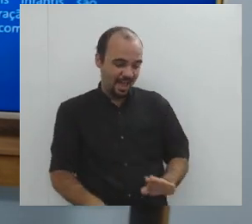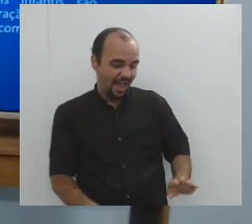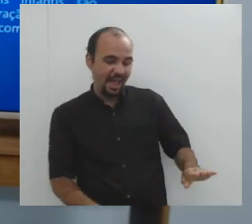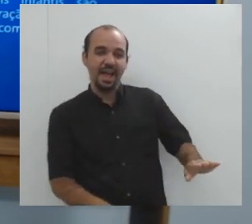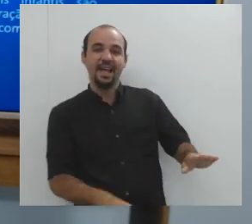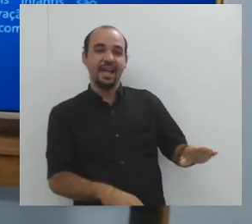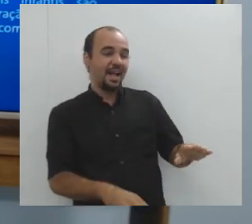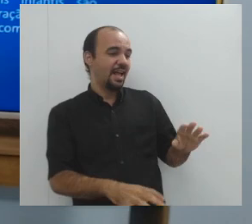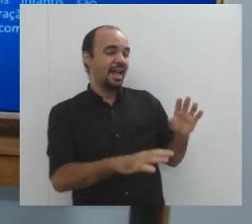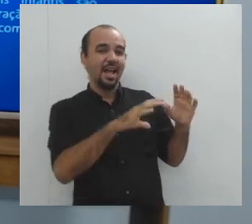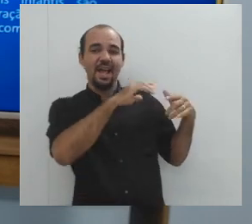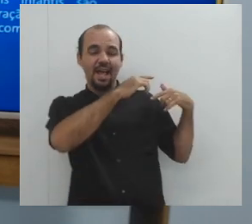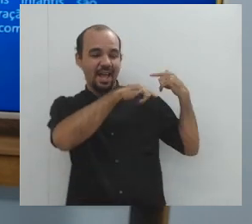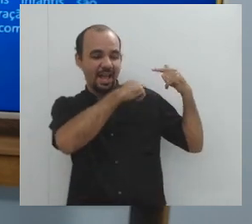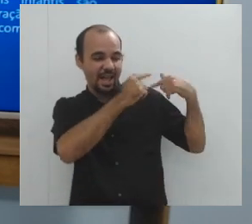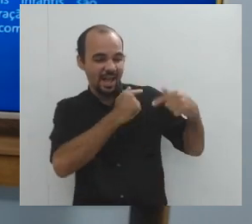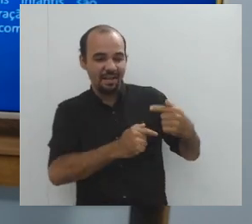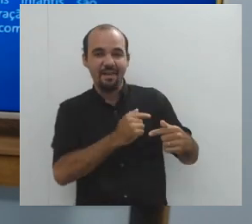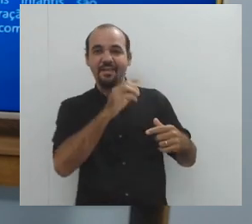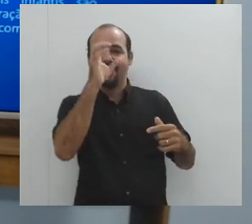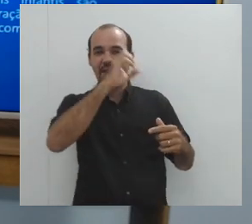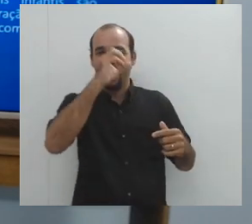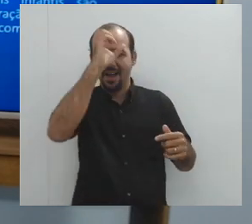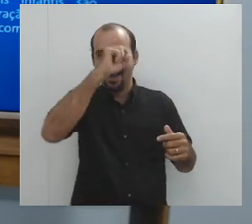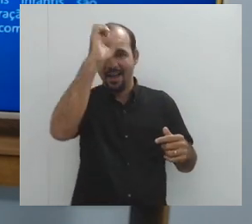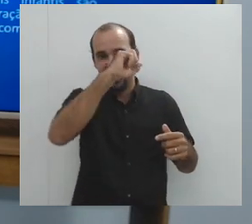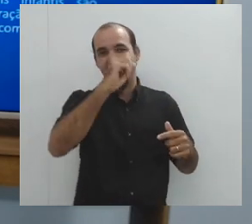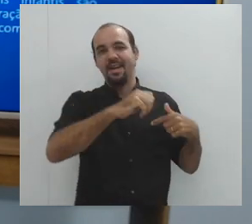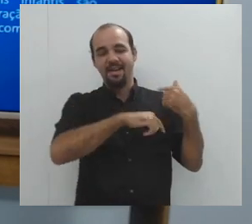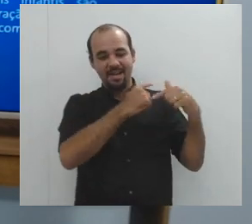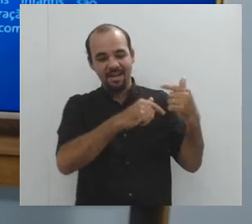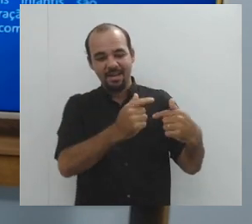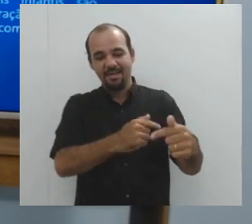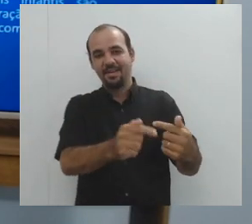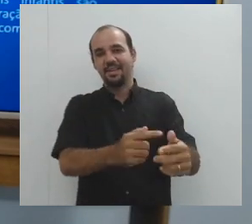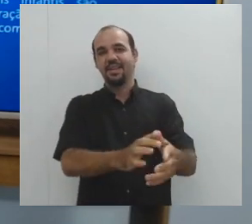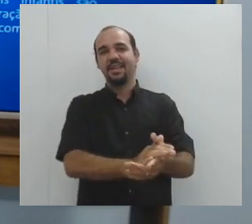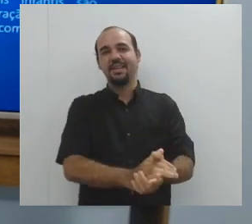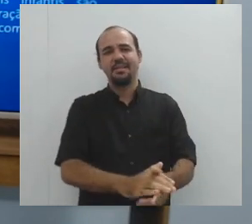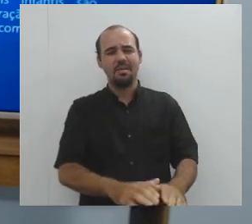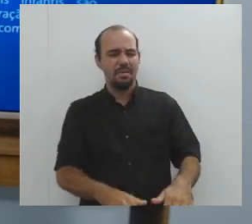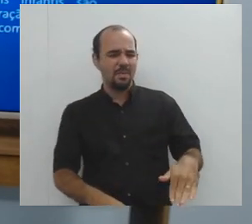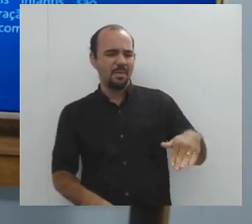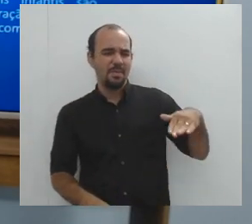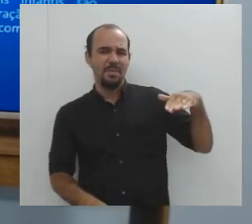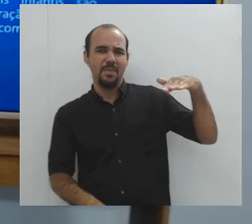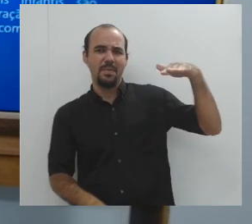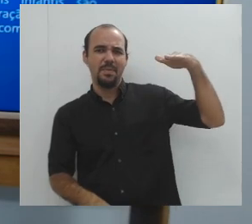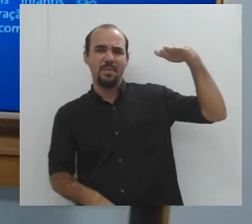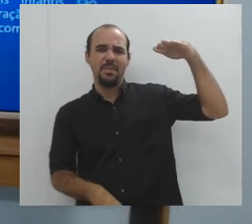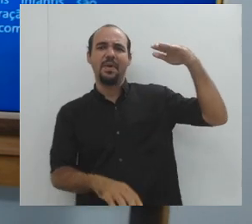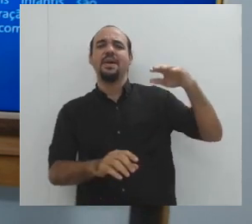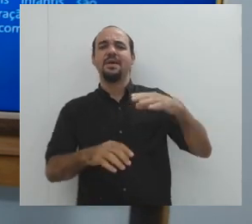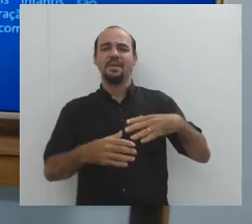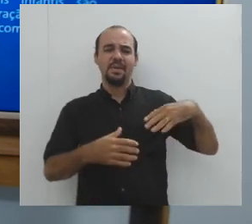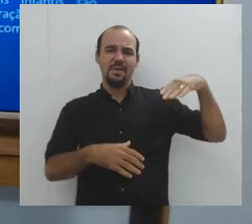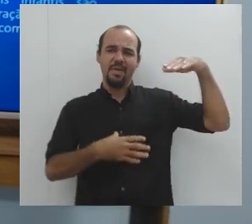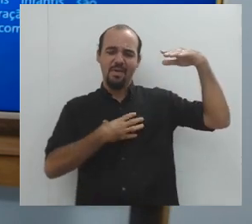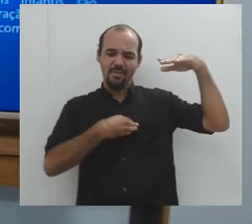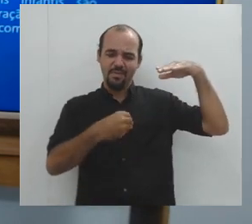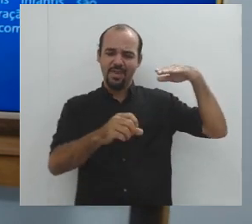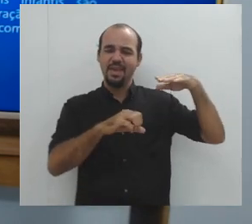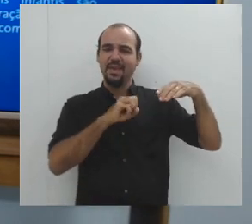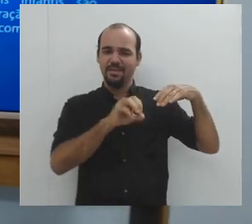passar do amadurecimento, ela brinca ela tem as brincadeiras da idade dela, mas ela vai também mudando